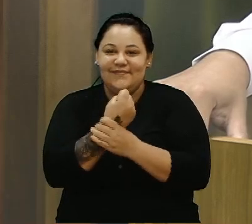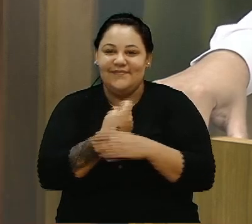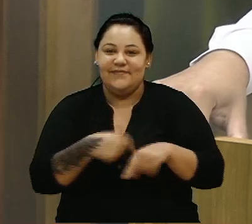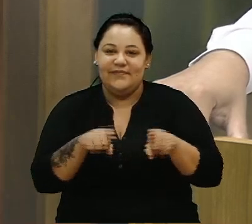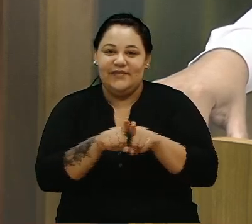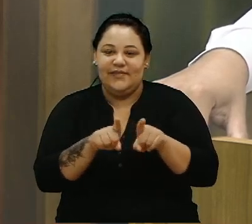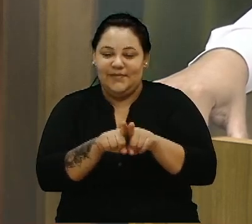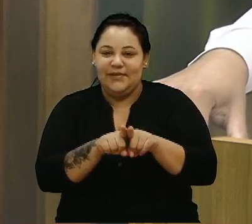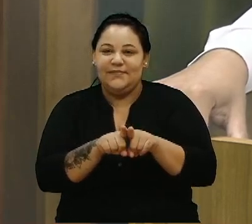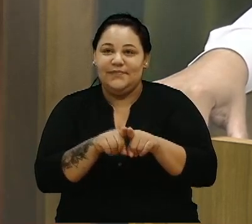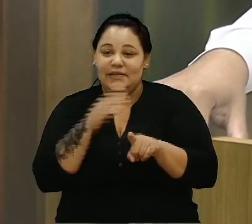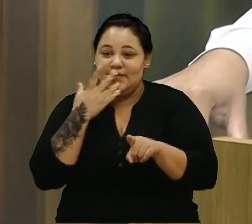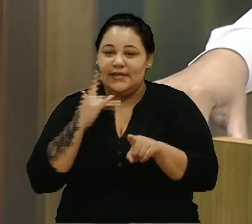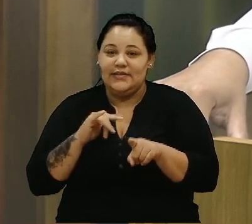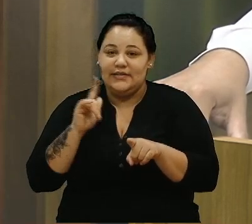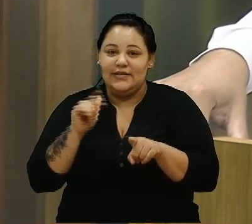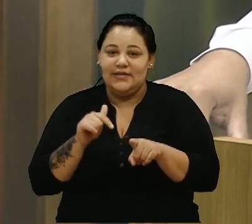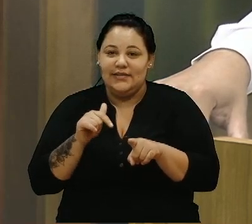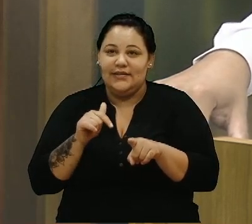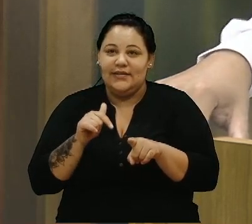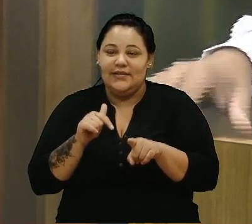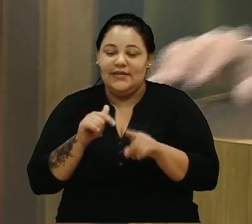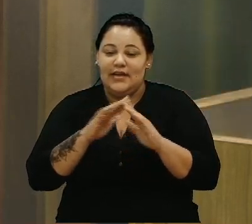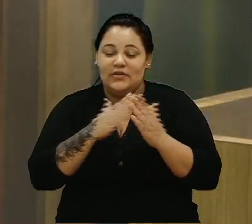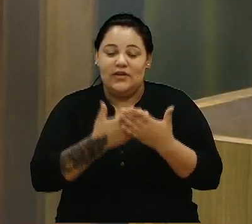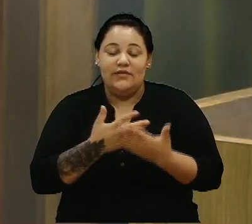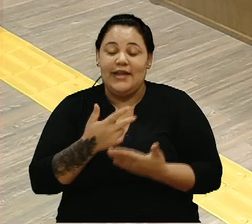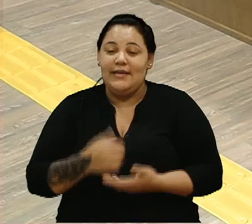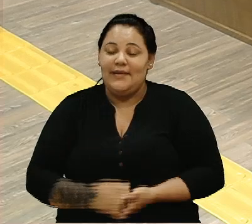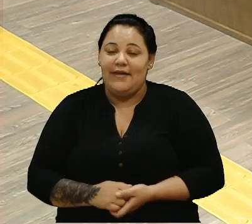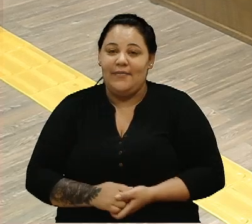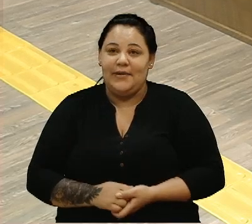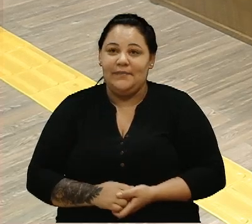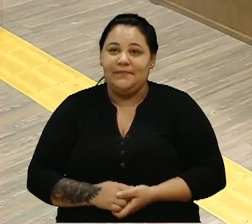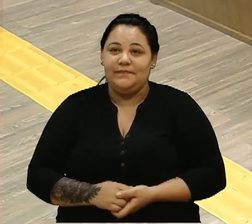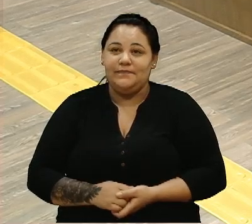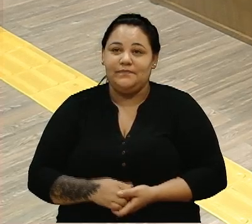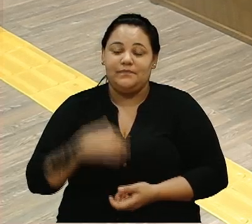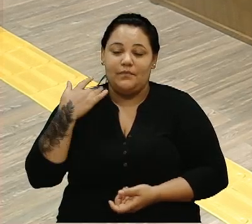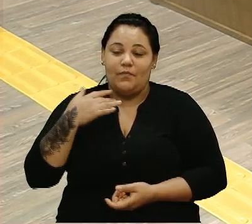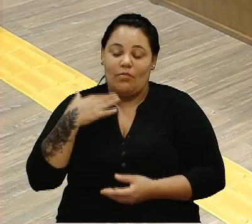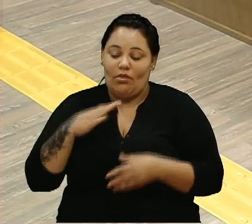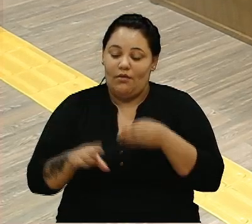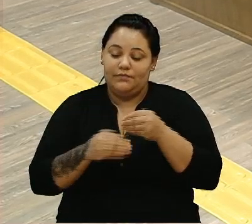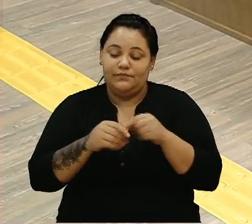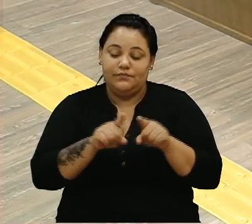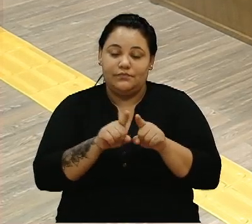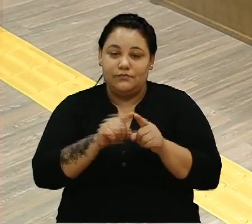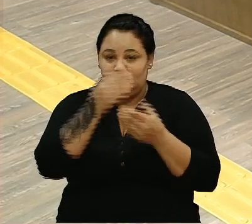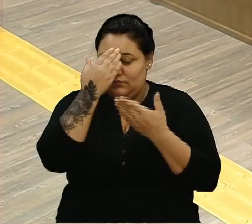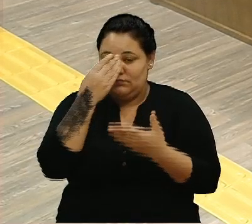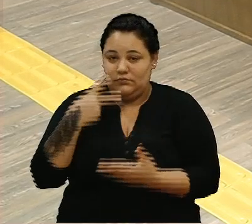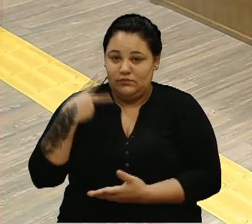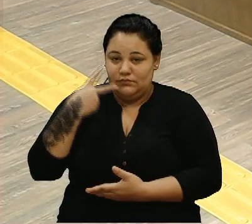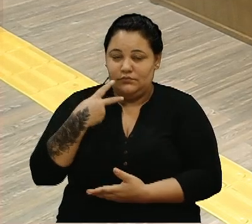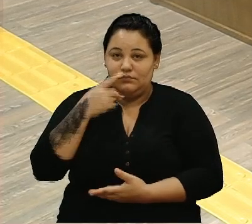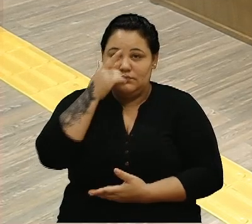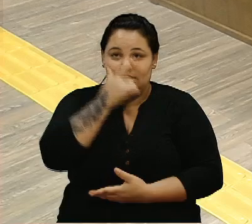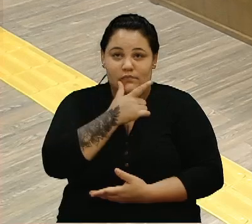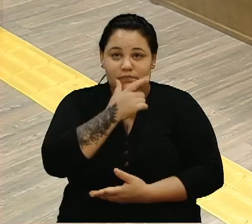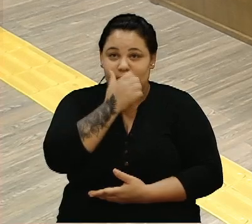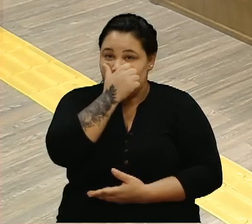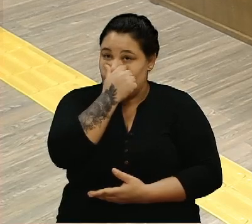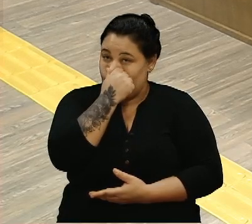criança, que é a escola. Seu à parte, vereador Andrés. Concede uma parte. Marques. Obrigada, vereador Lucas. Tem um exemplo bem concreto